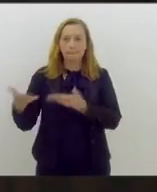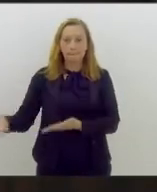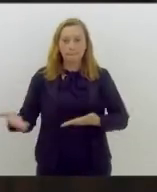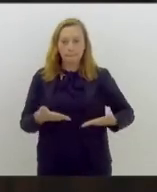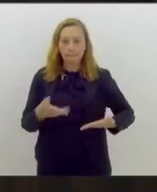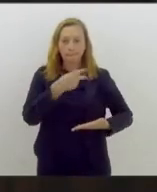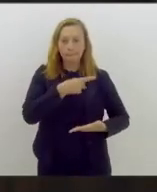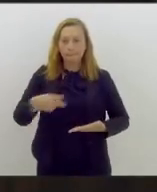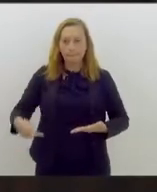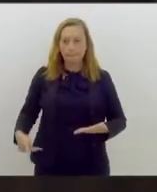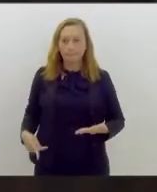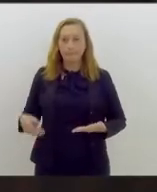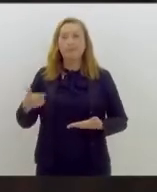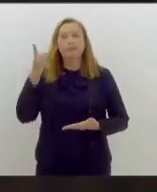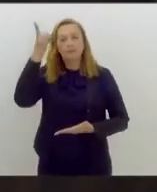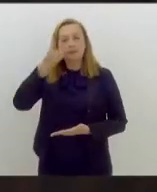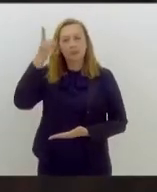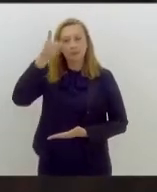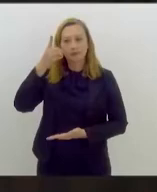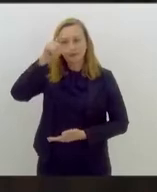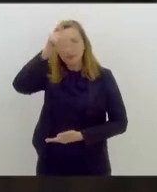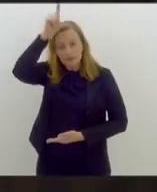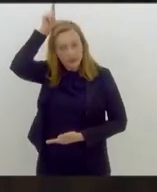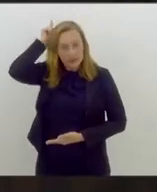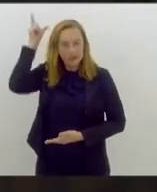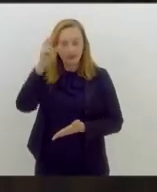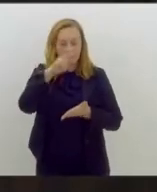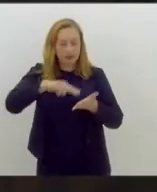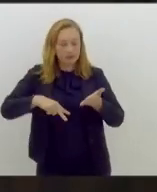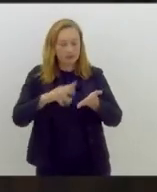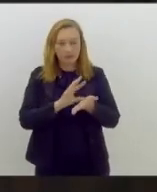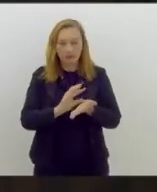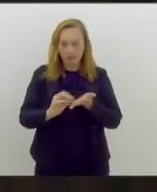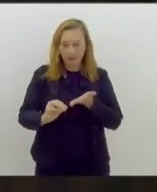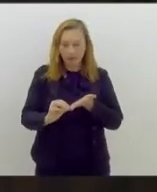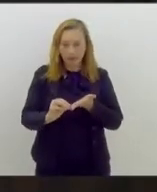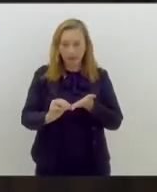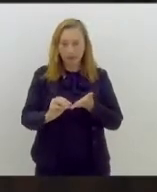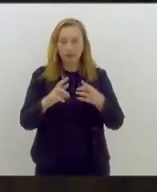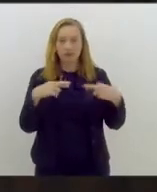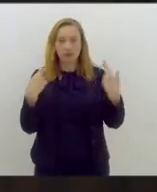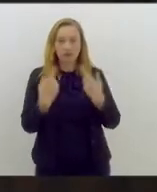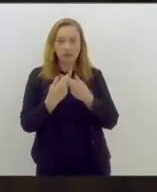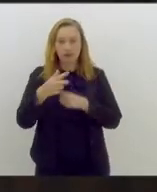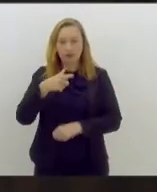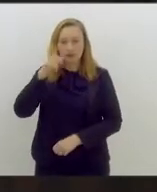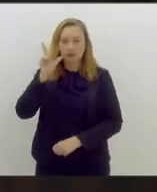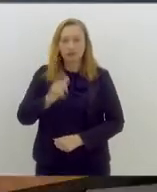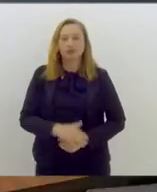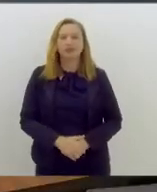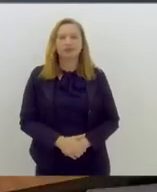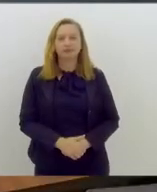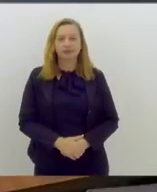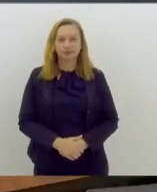o Nobre Deputado Luiz Paulo para fazer leitura da ata da sessão anterior